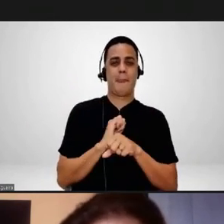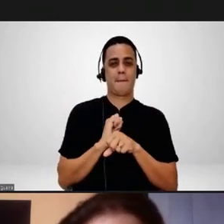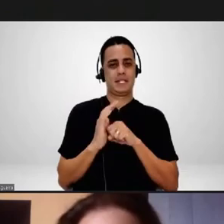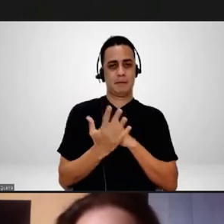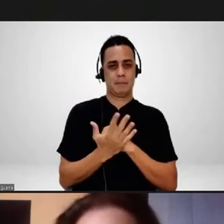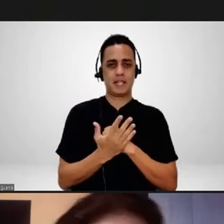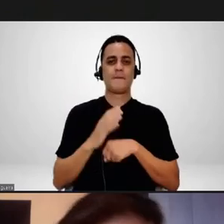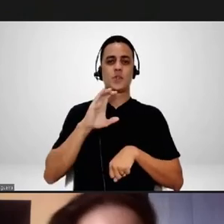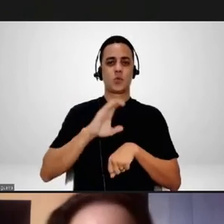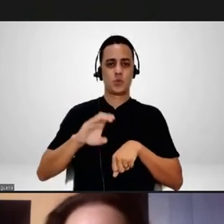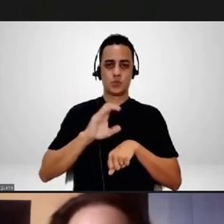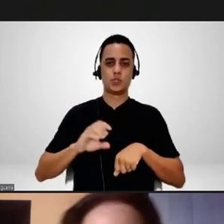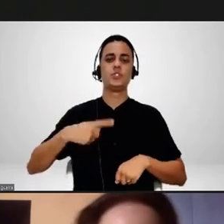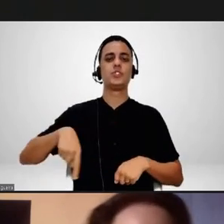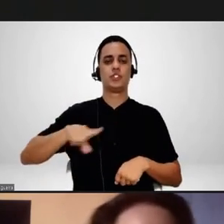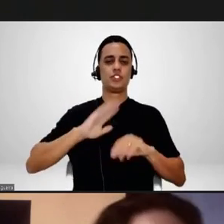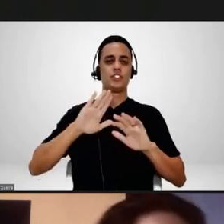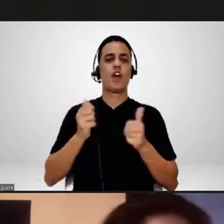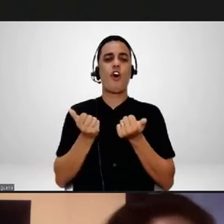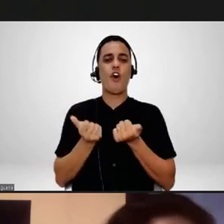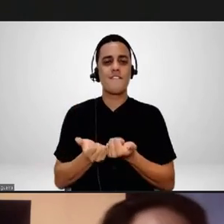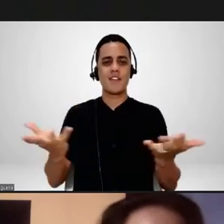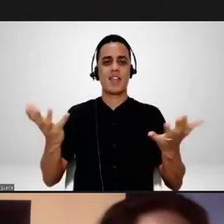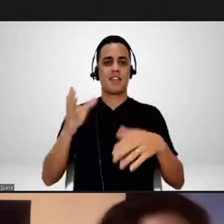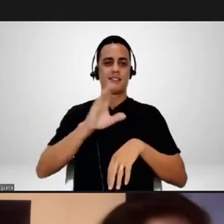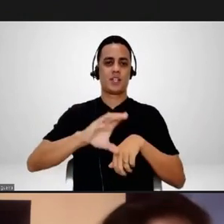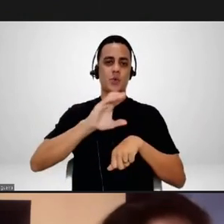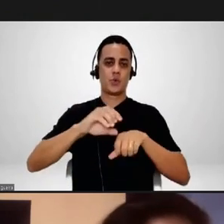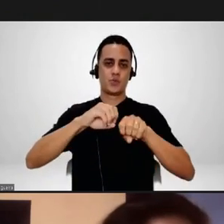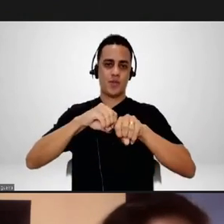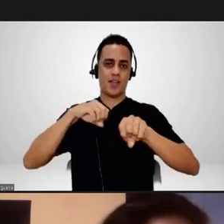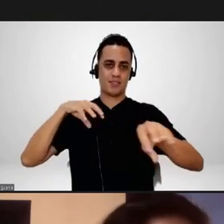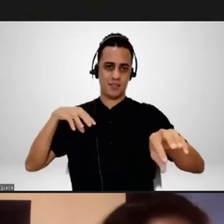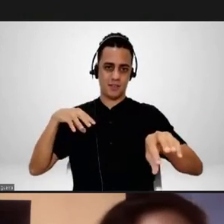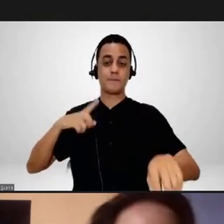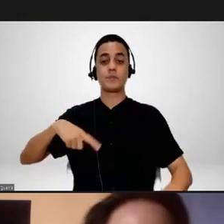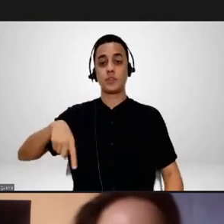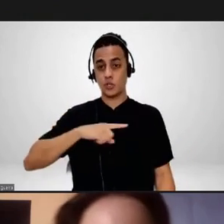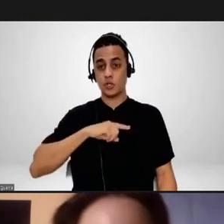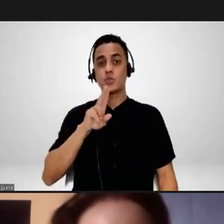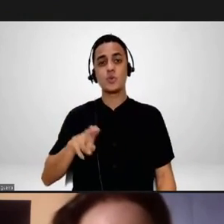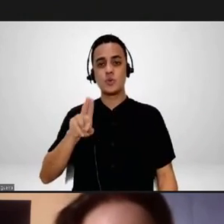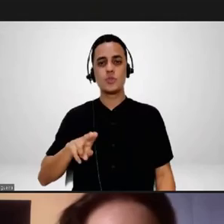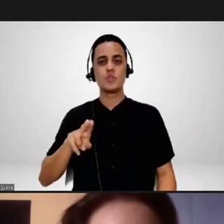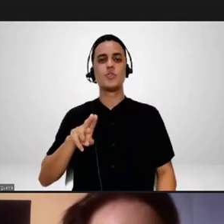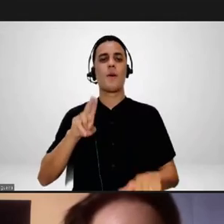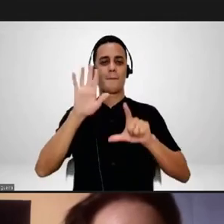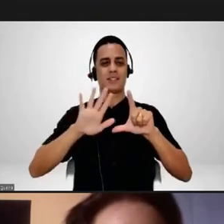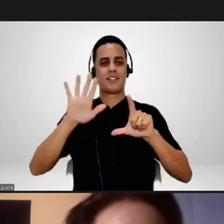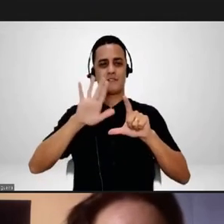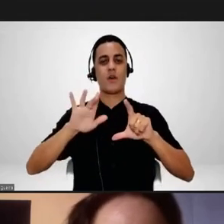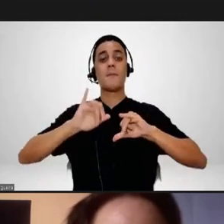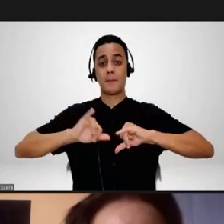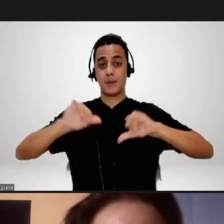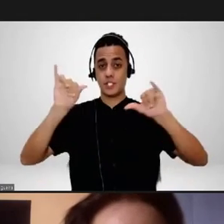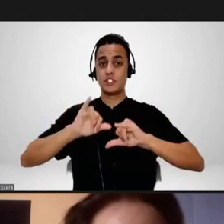nosso curso, nós tivemos 2 ofertas do curso de EAD, e nós utilizamos a plataforma do curso para divulgar também